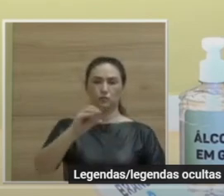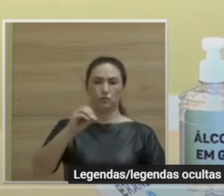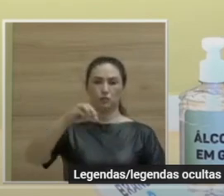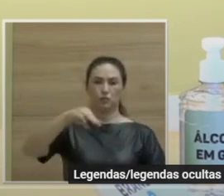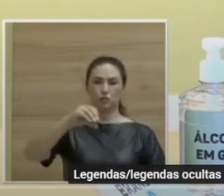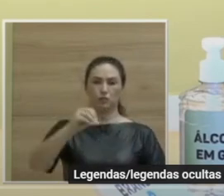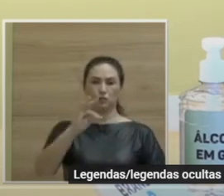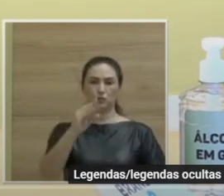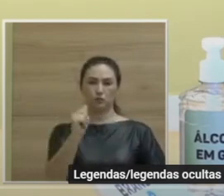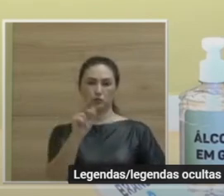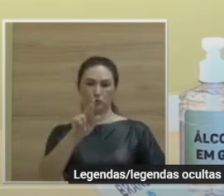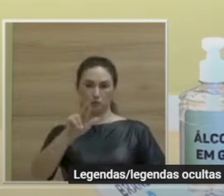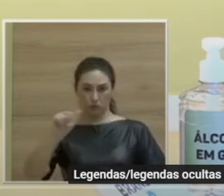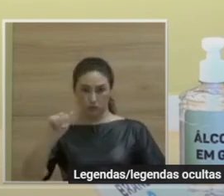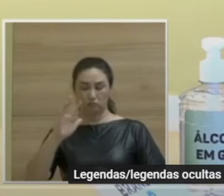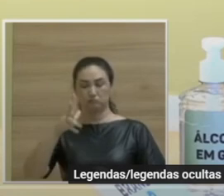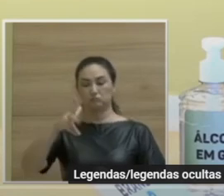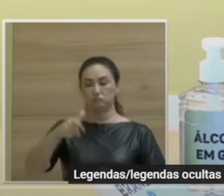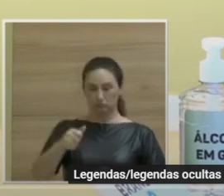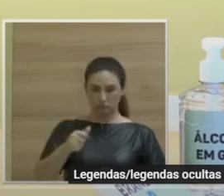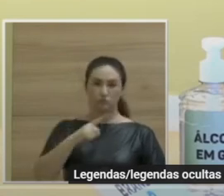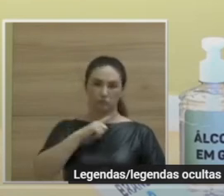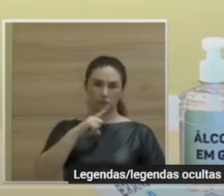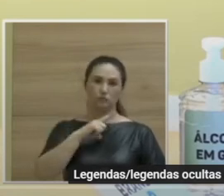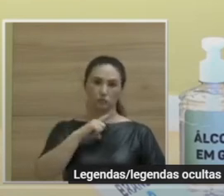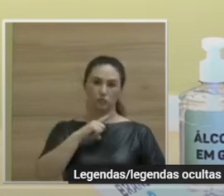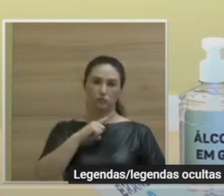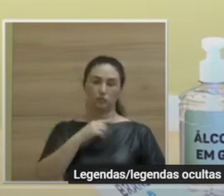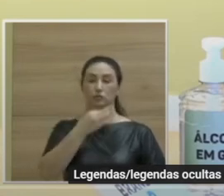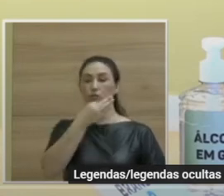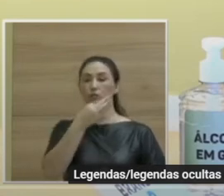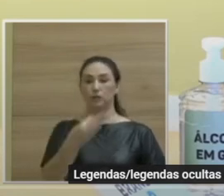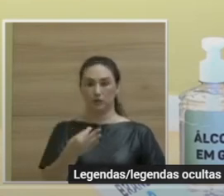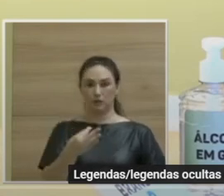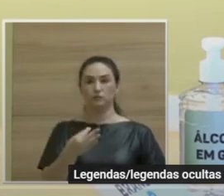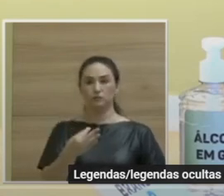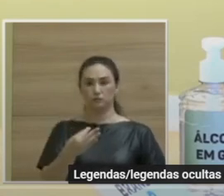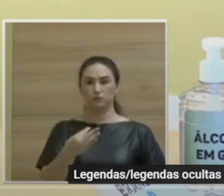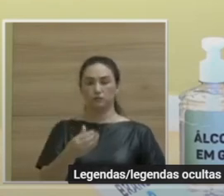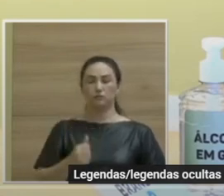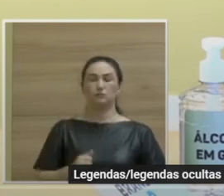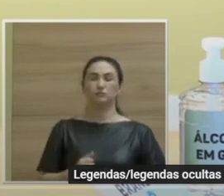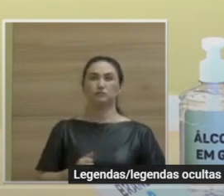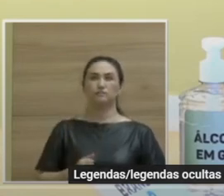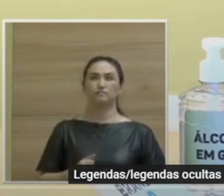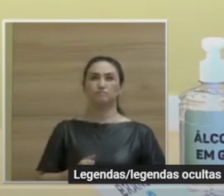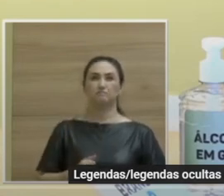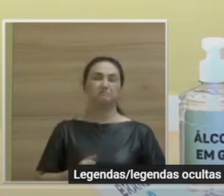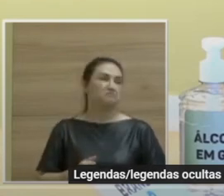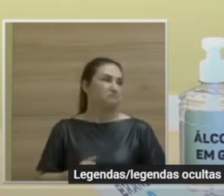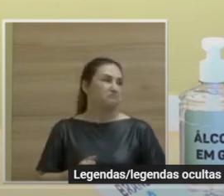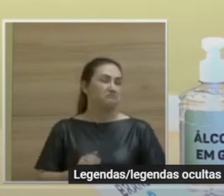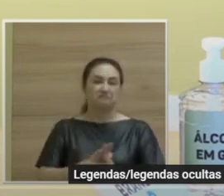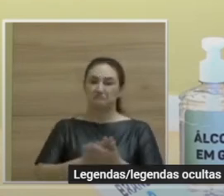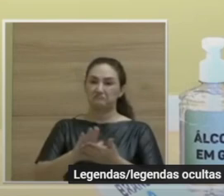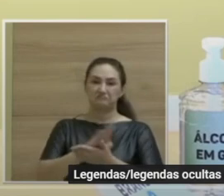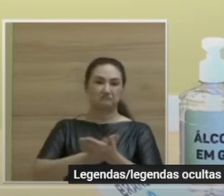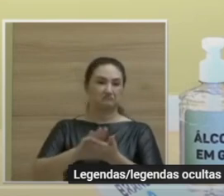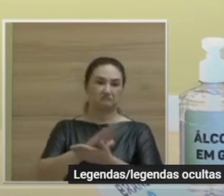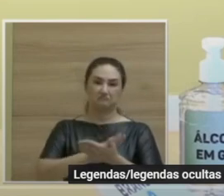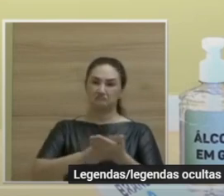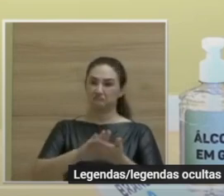dela, tanto que depois ela materializou essa opinião, que não via nenhuma óbice, não